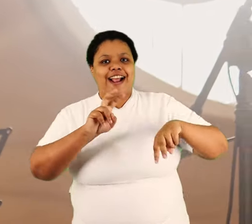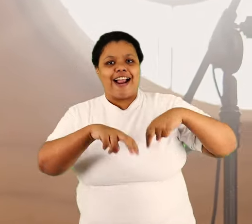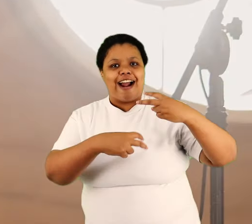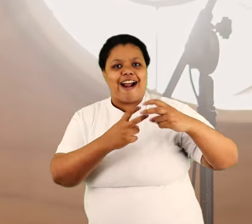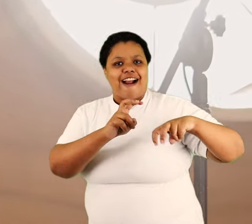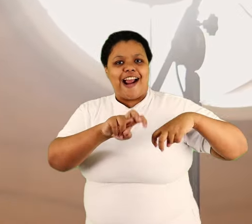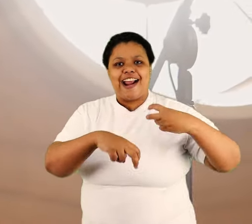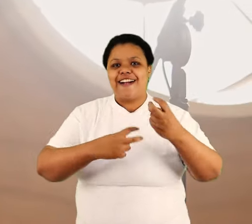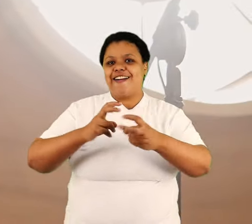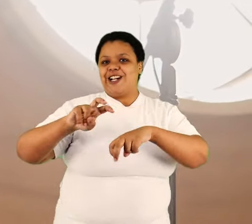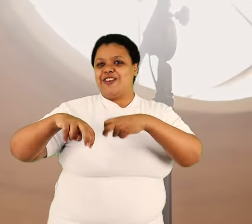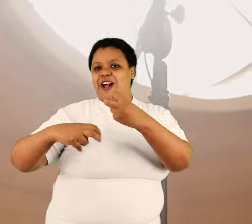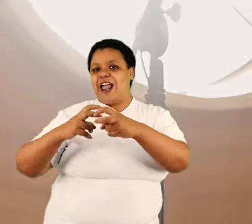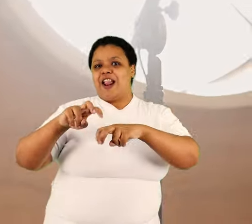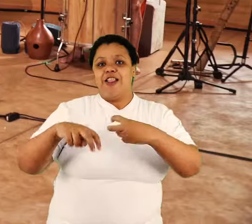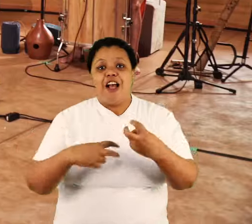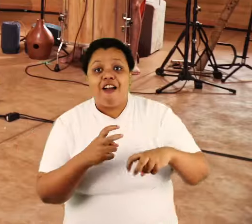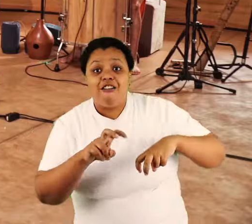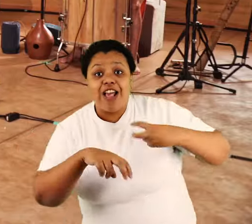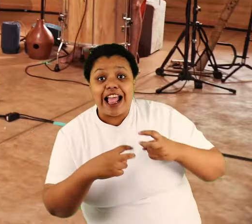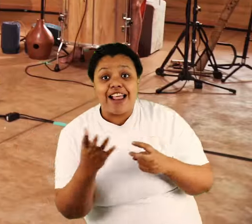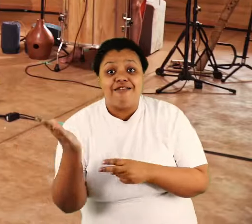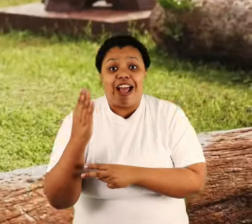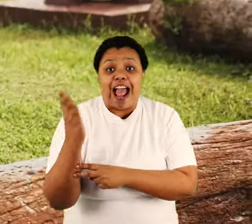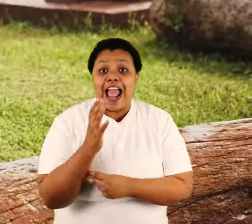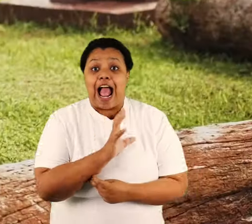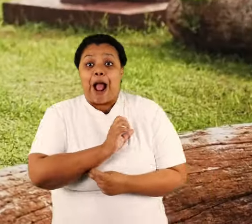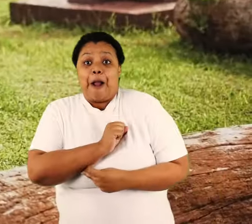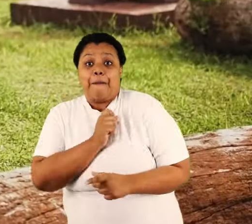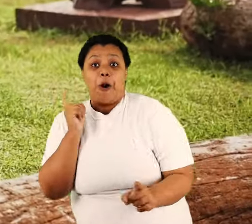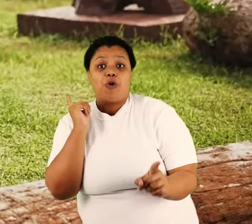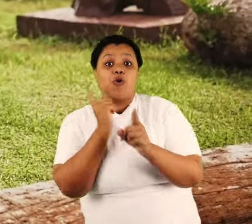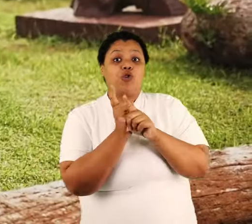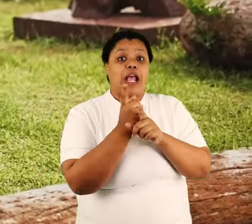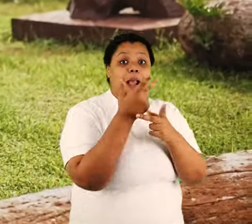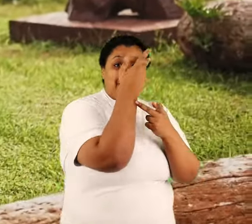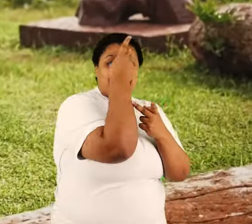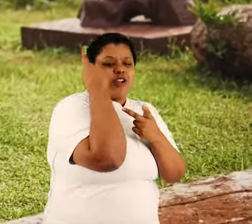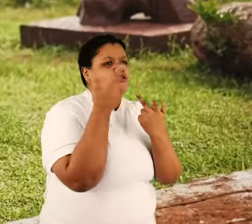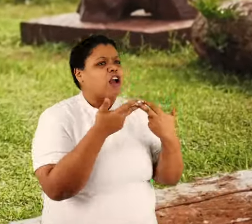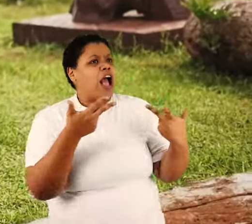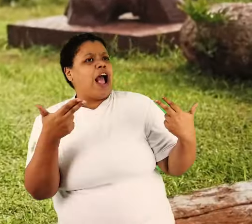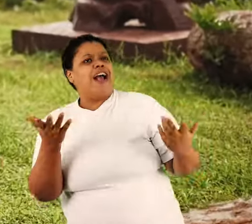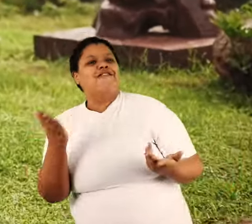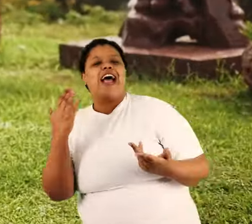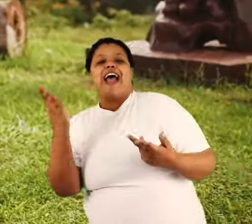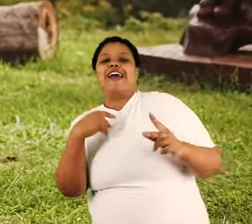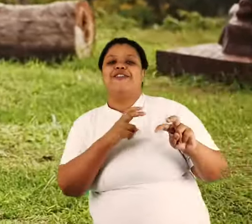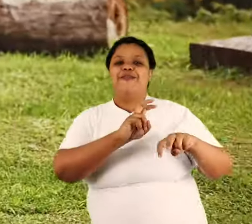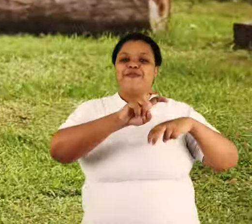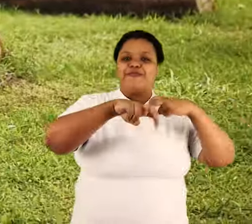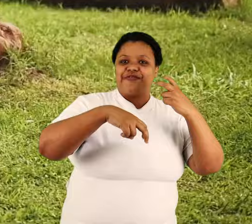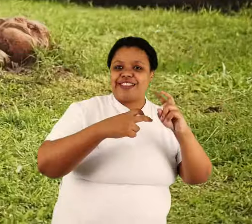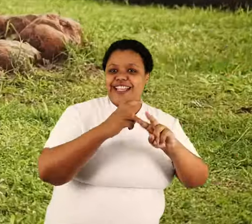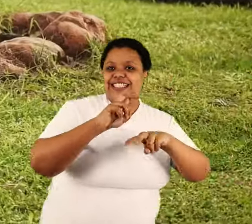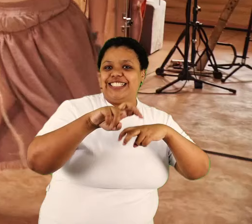e vem o amor encontrar. E gira,